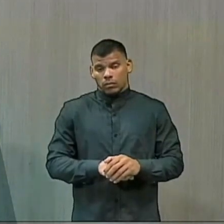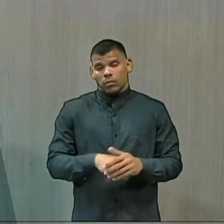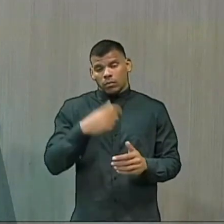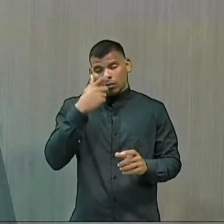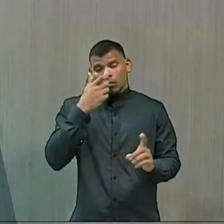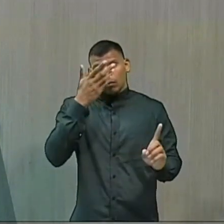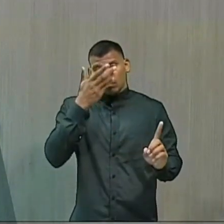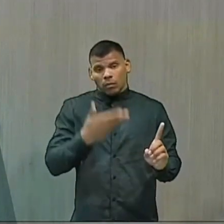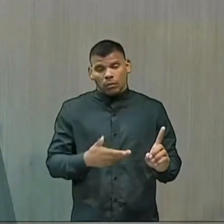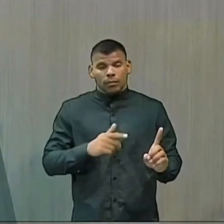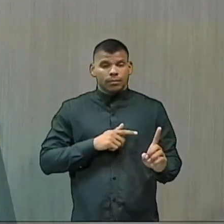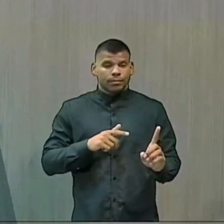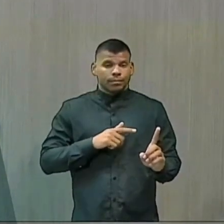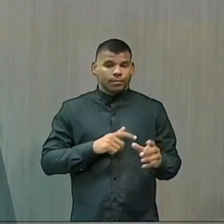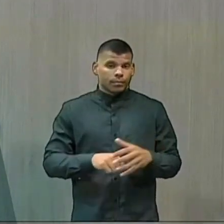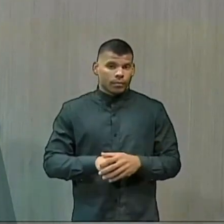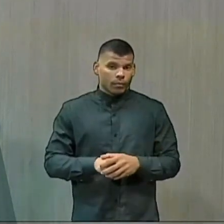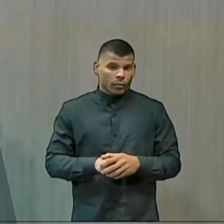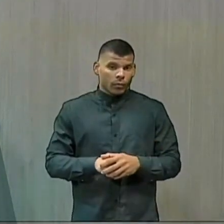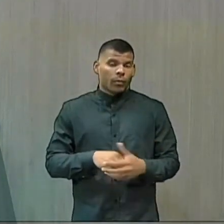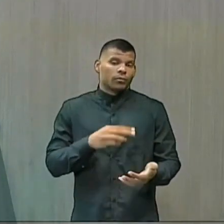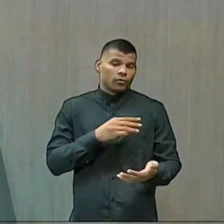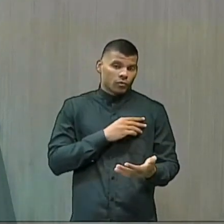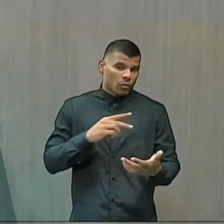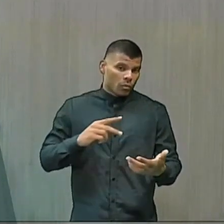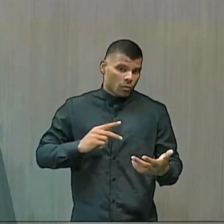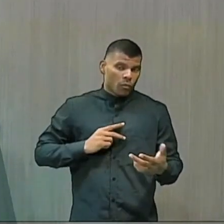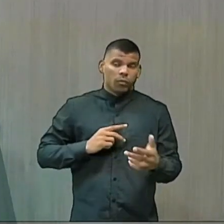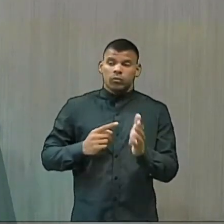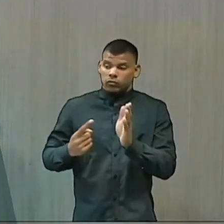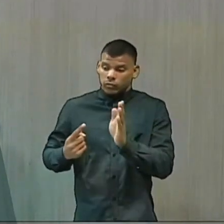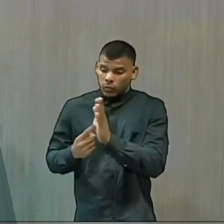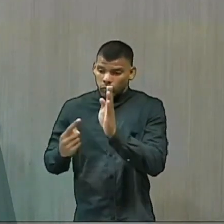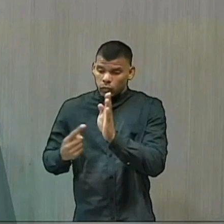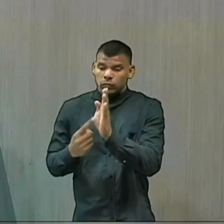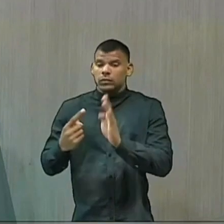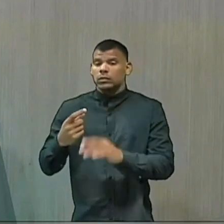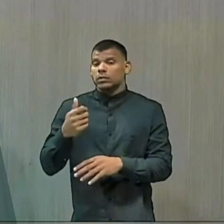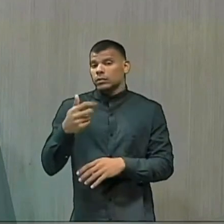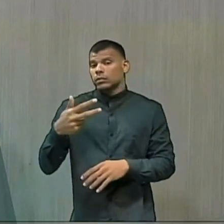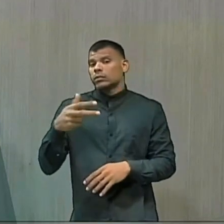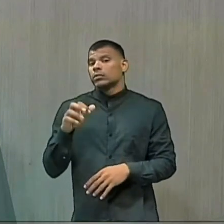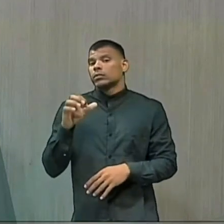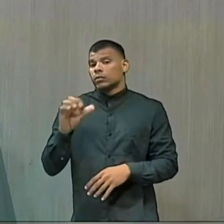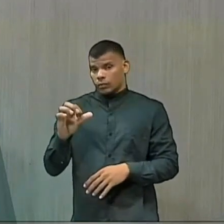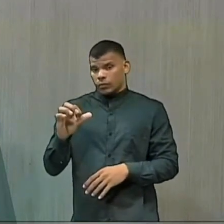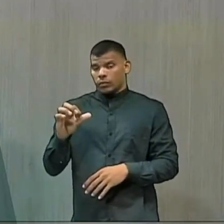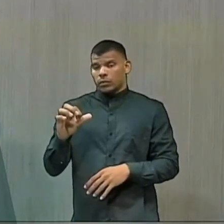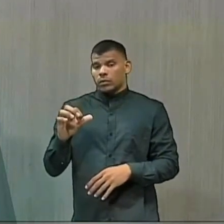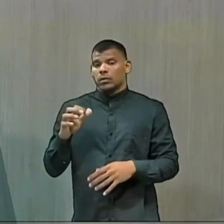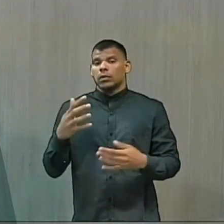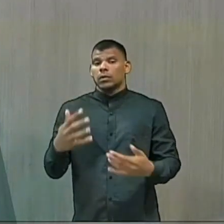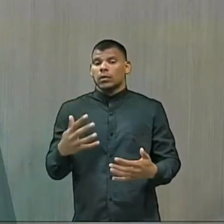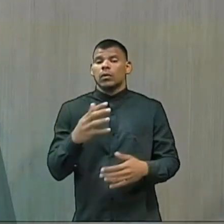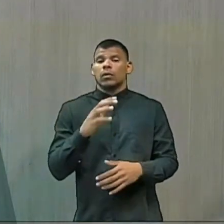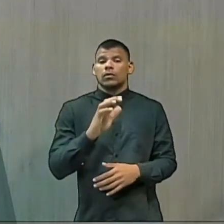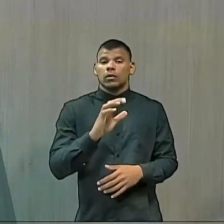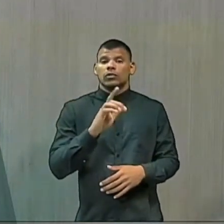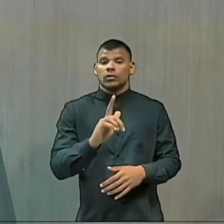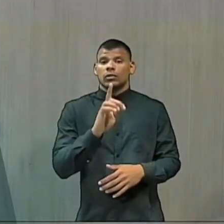homenagem, também ao Ministério Público do Estado do Ceará e à Controladoria Geral de